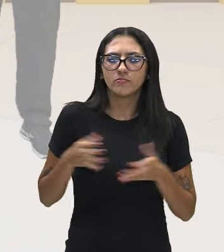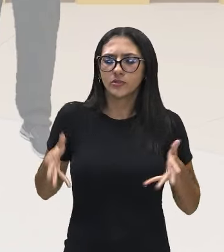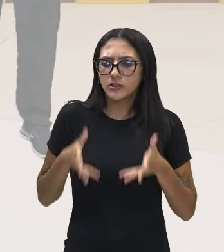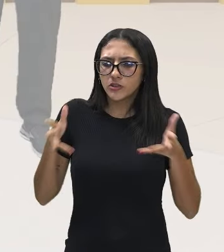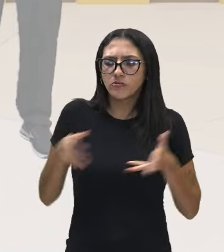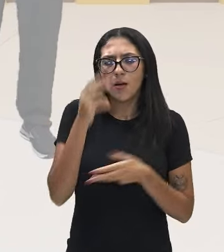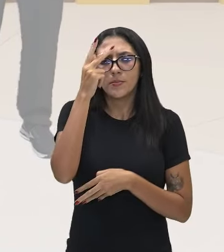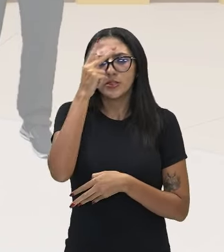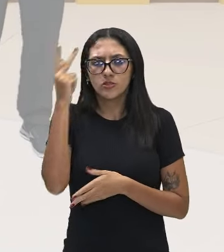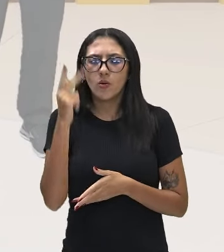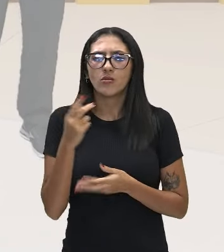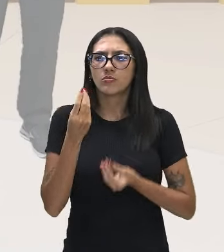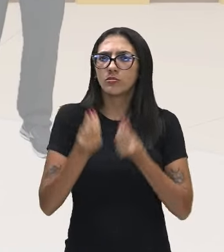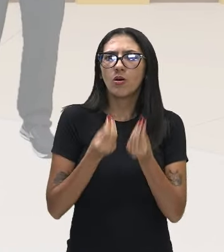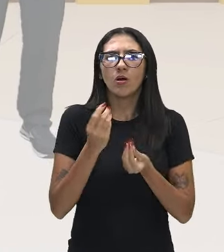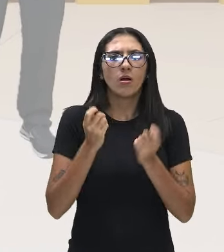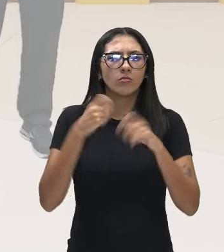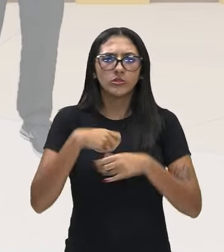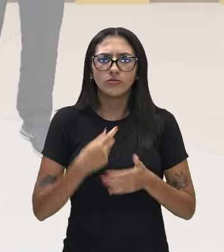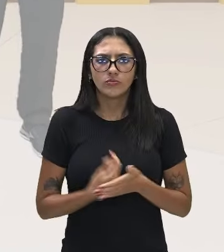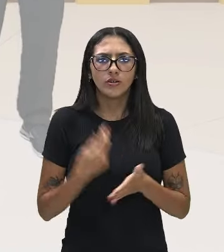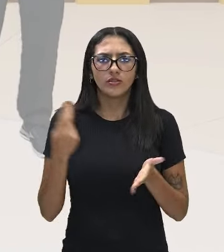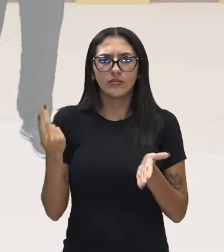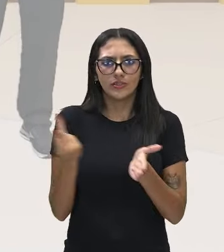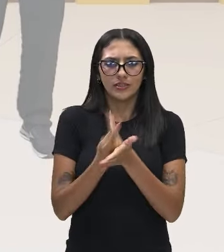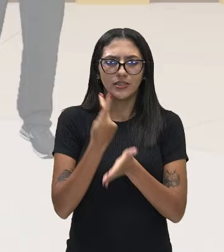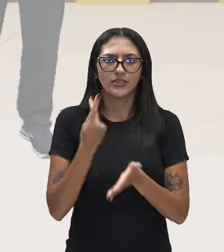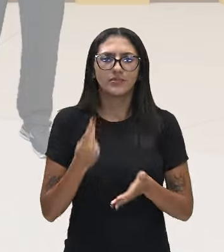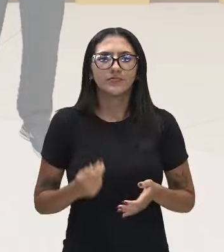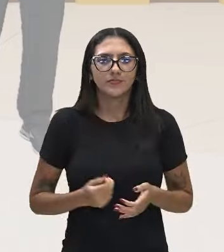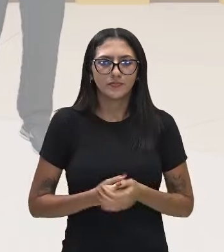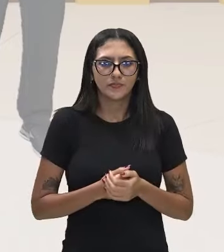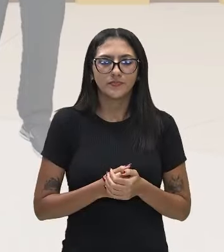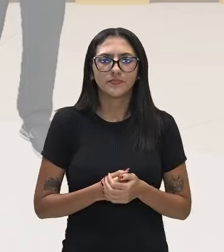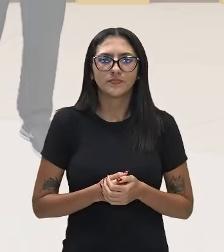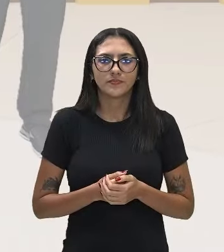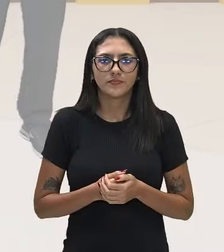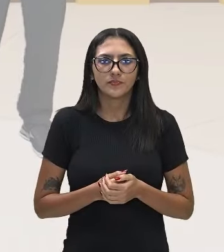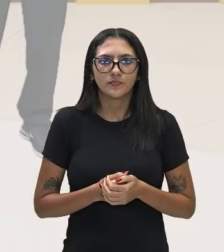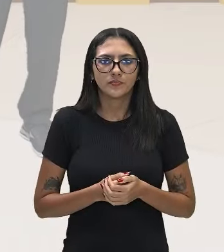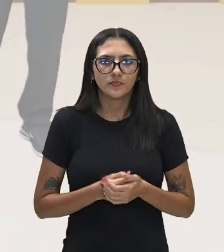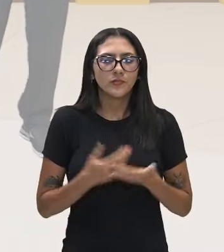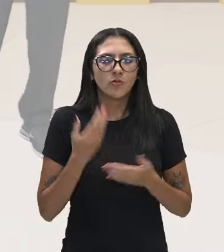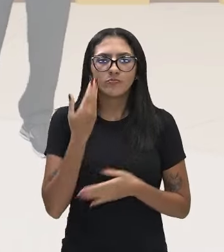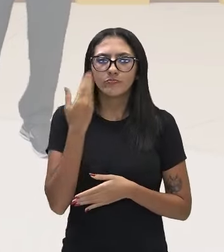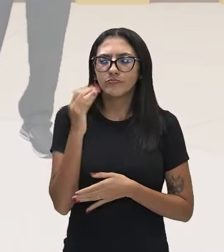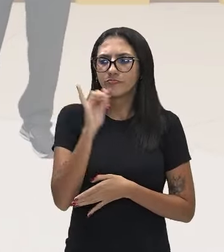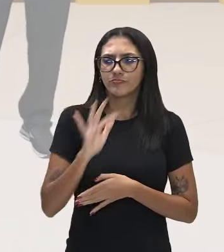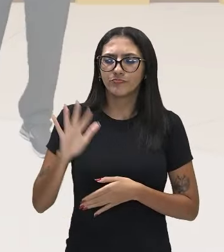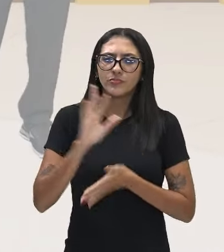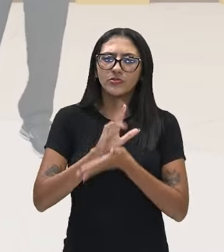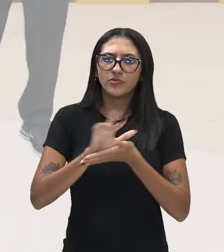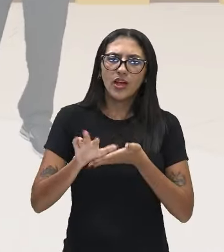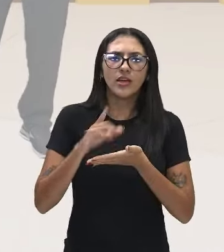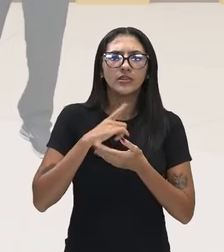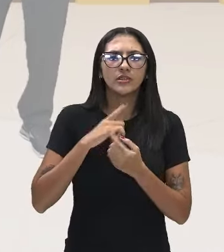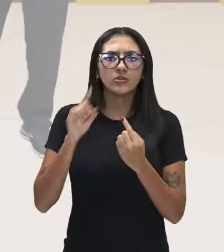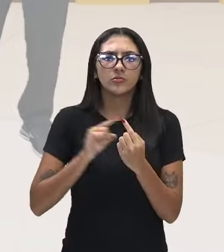a buscar soluções inovadoras para desafios. Então, olha só, ele busca